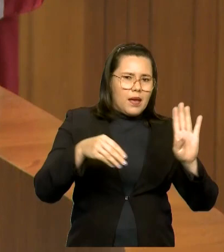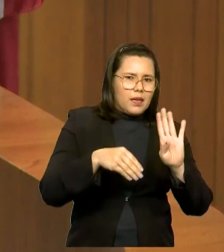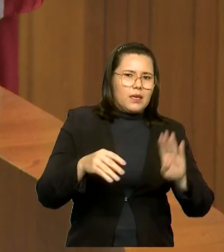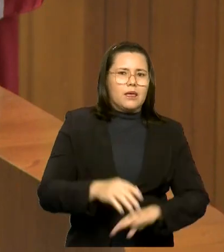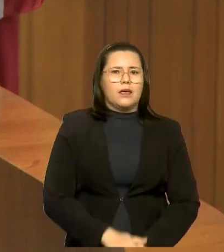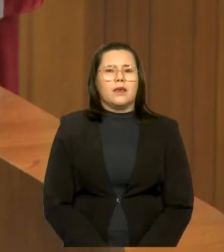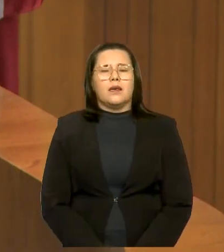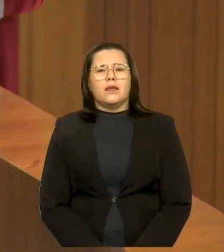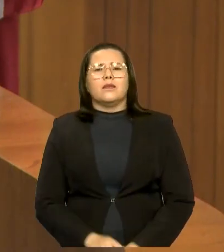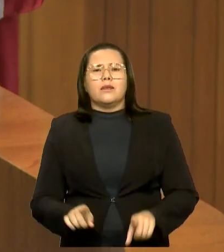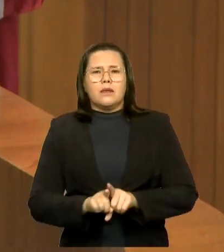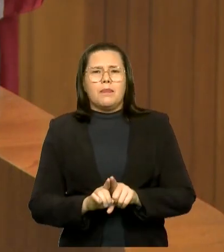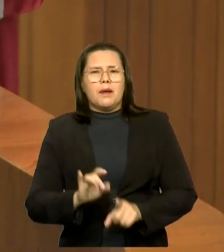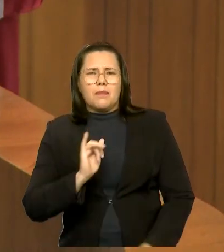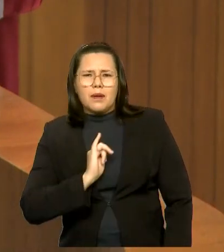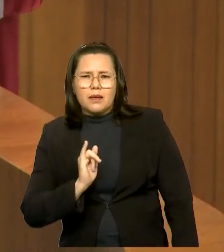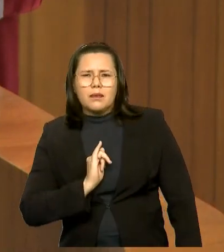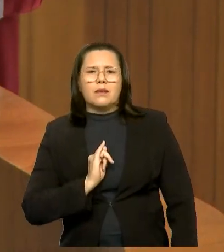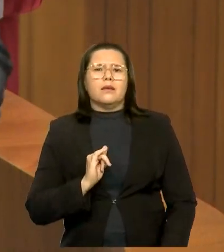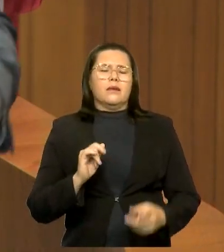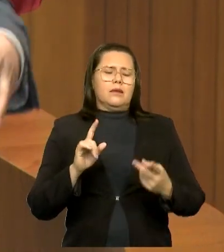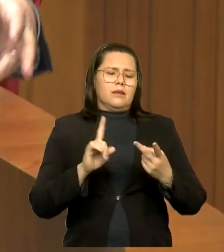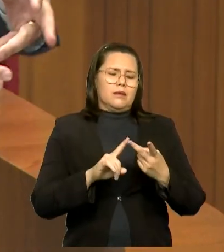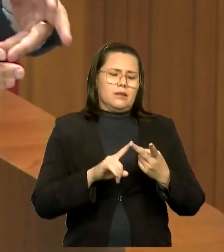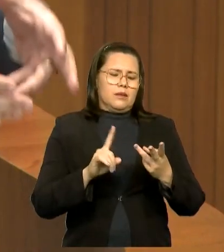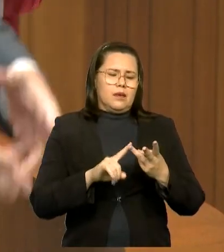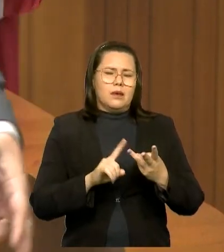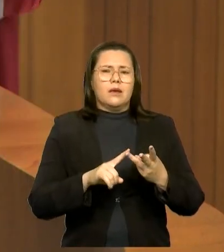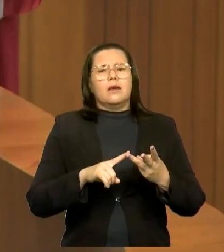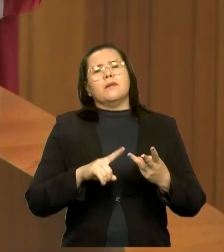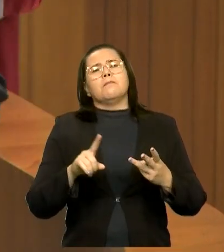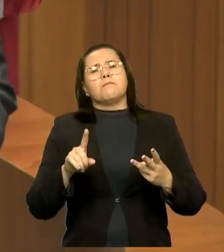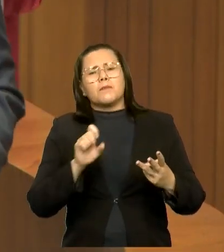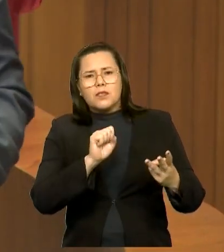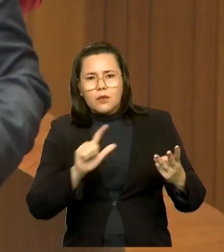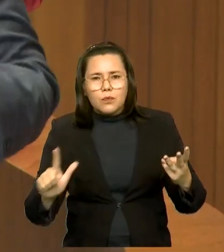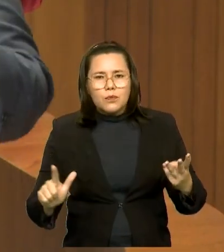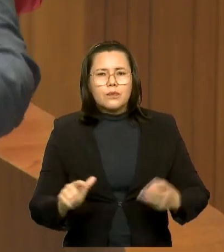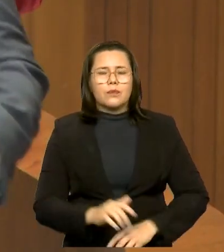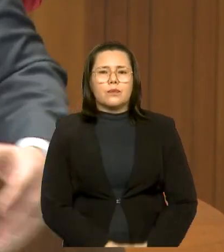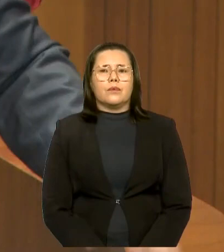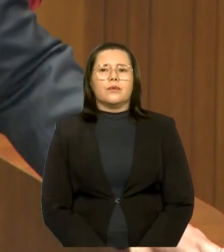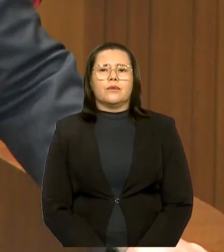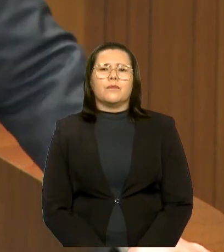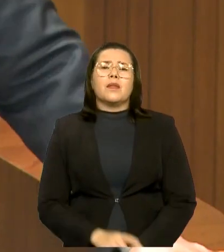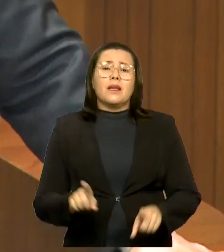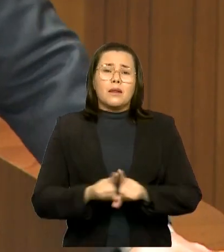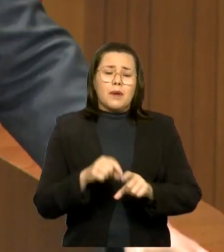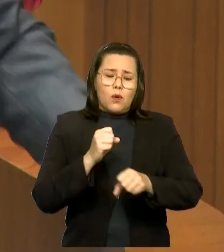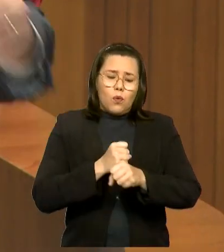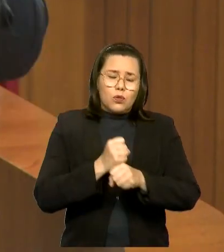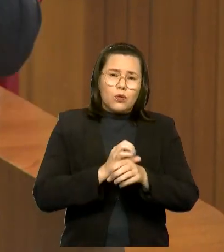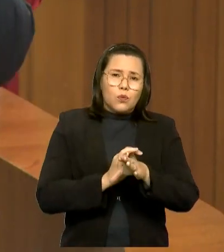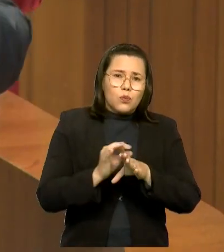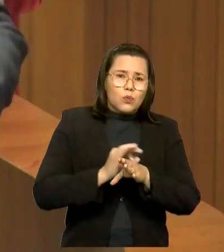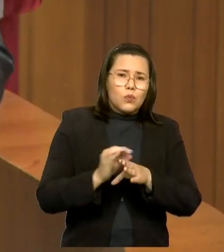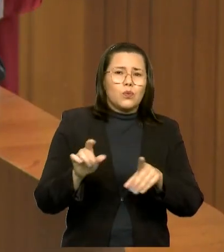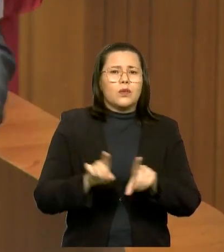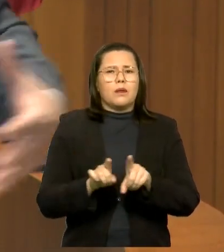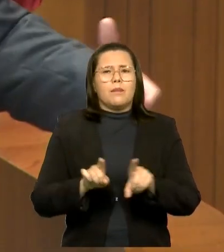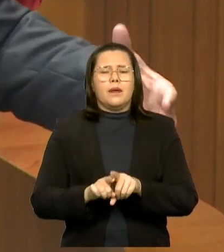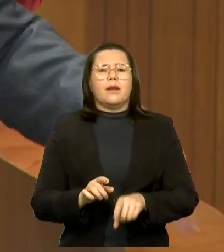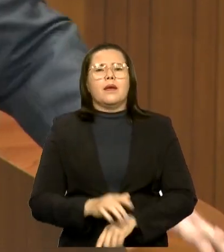pavimentação de vias urbanas, pavimentação de estradas, concessão de operações de crédito,